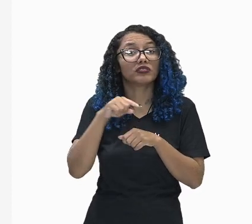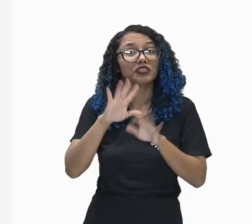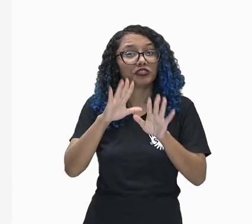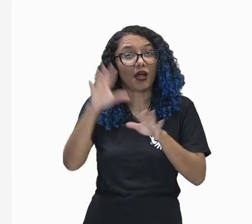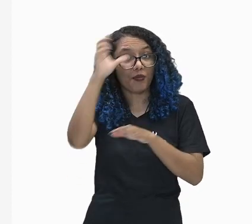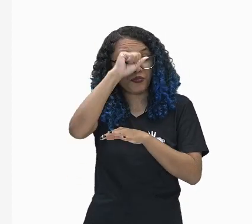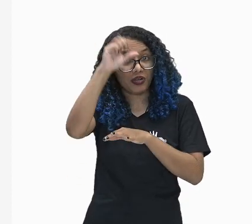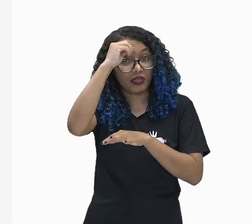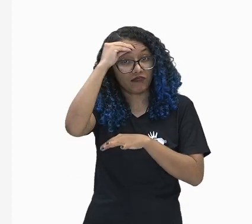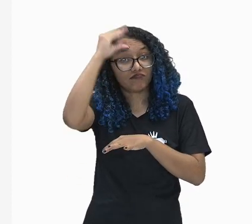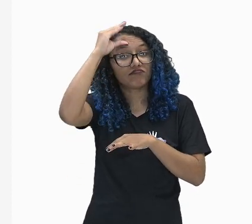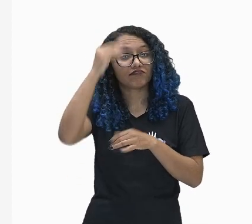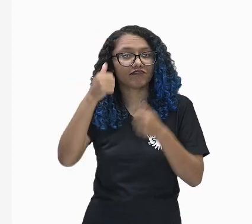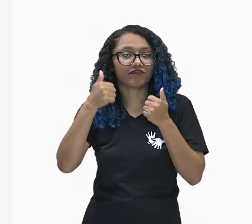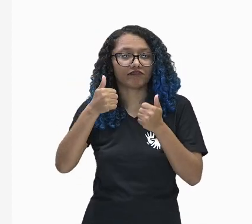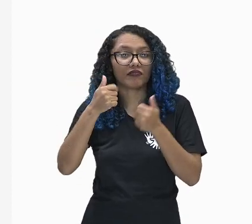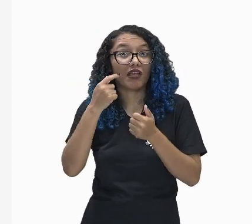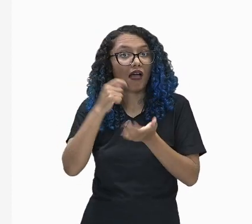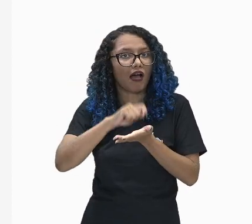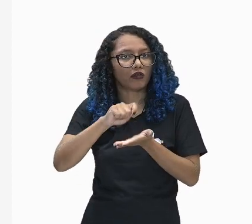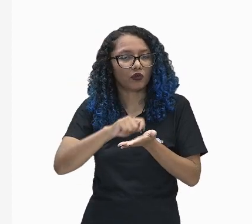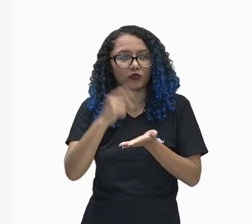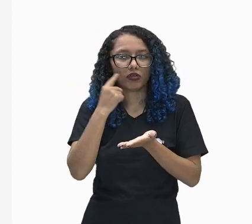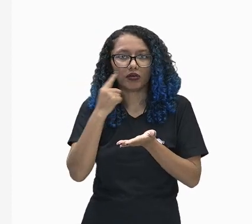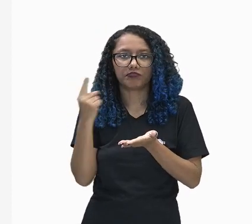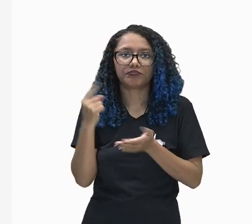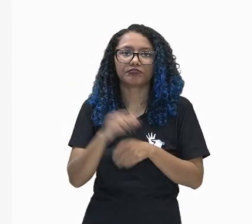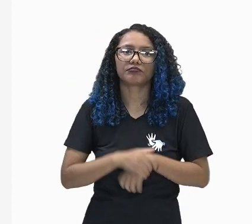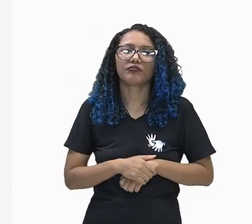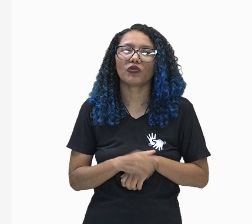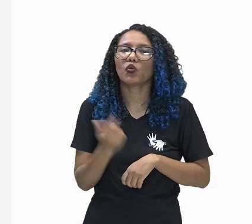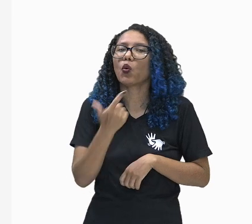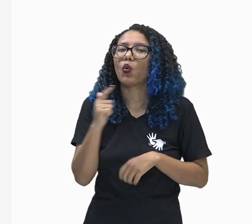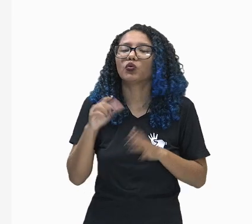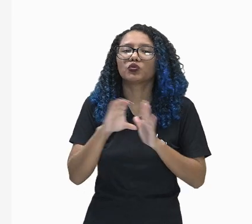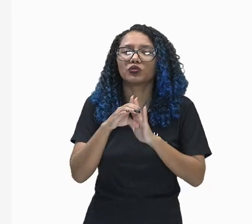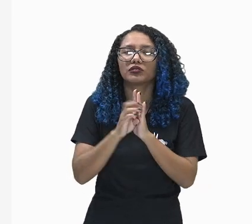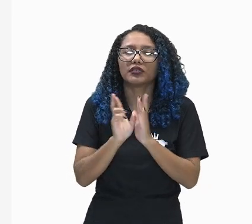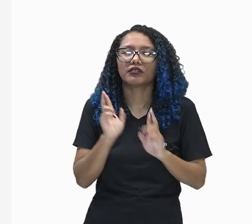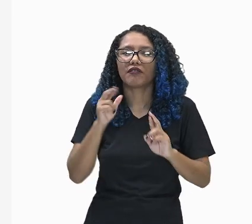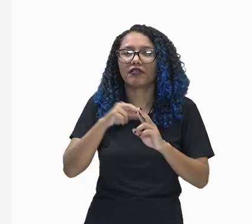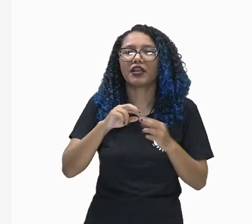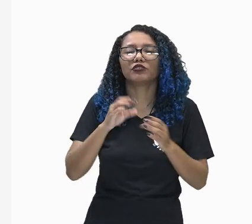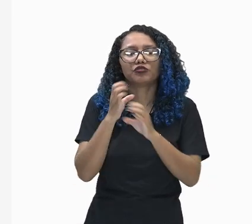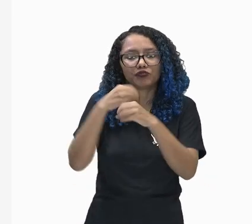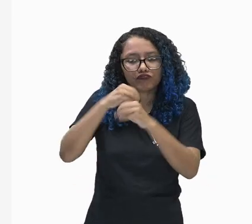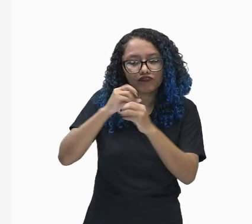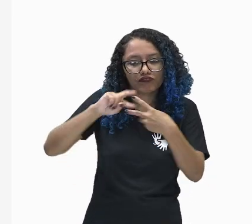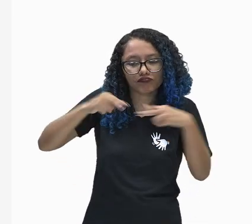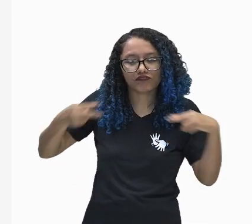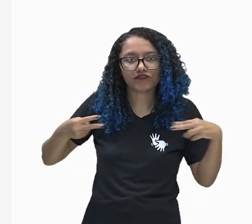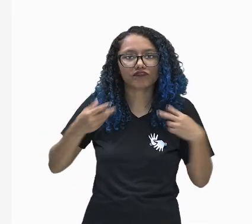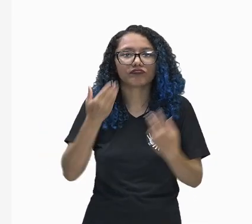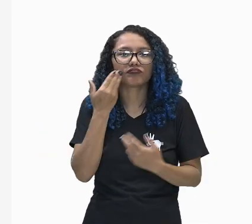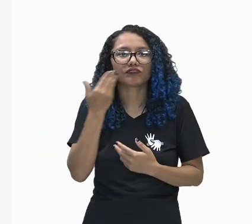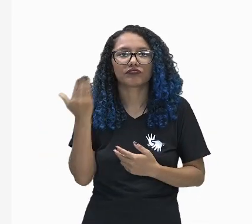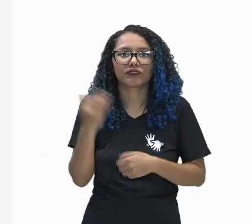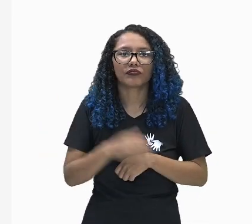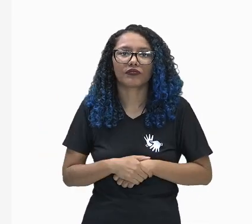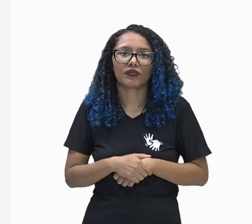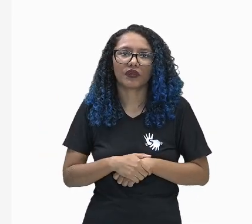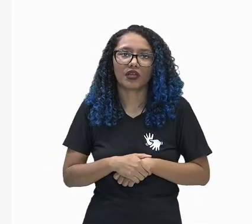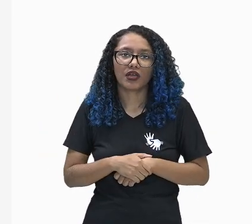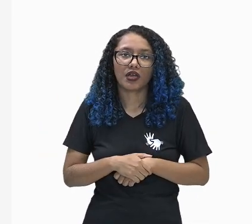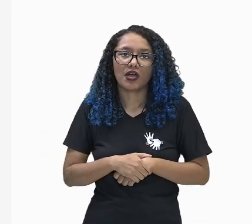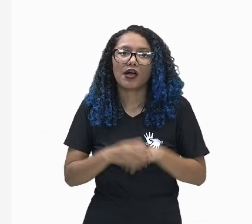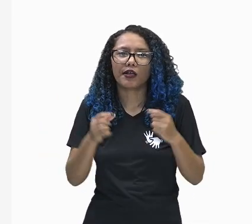de vocês, viu? Anotem. Alguns conceitos relacionados à engenharia genética. Apresento aí a recombinação de